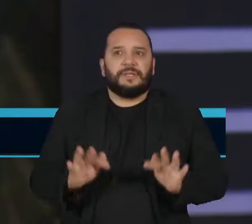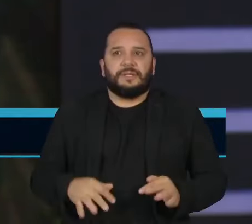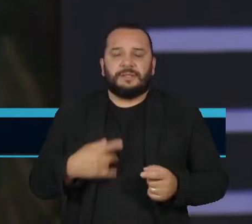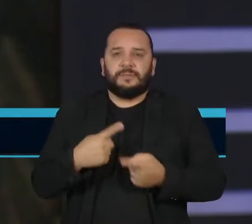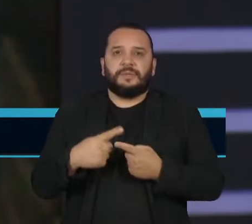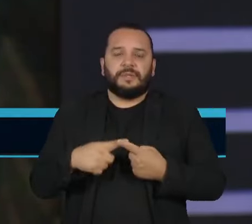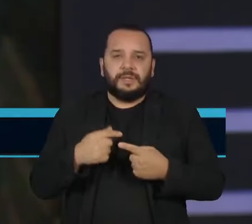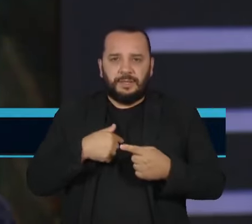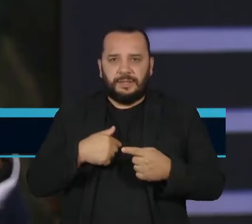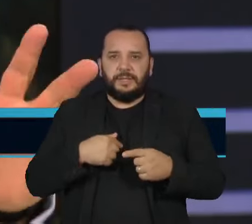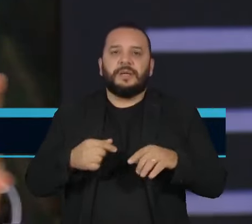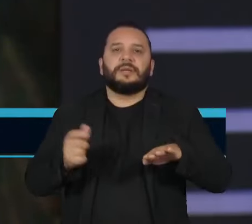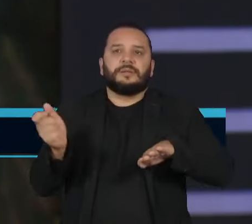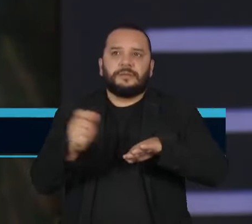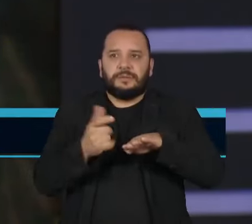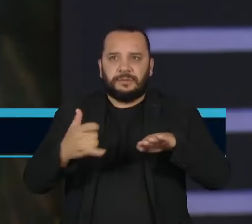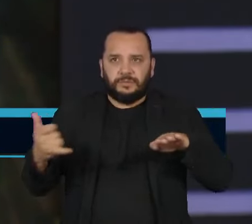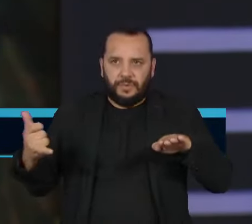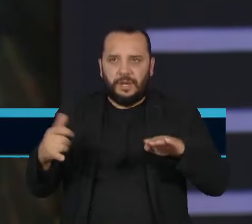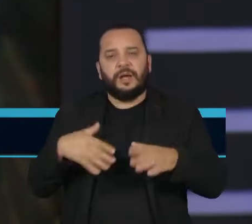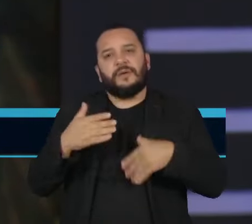da energia eólica, da energia